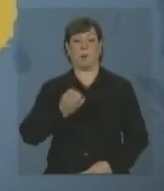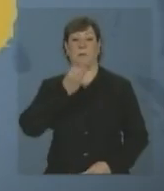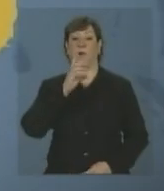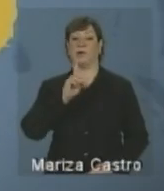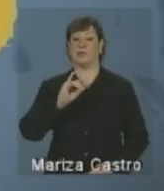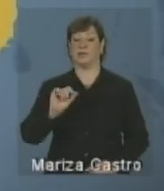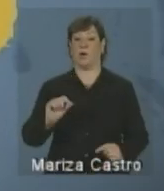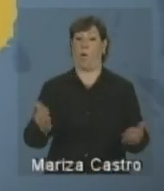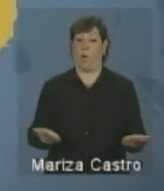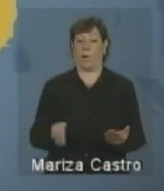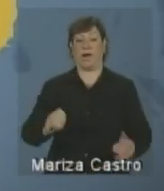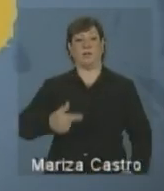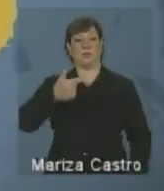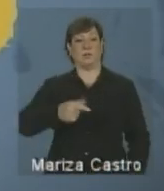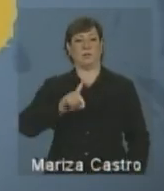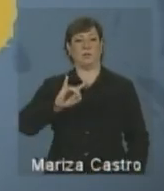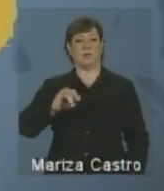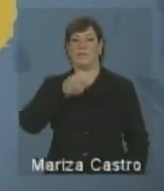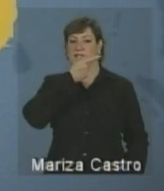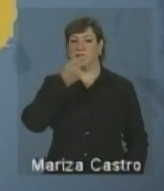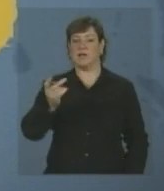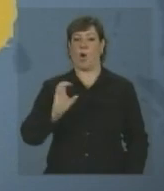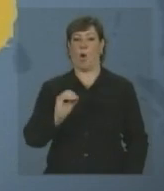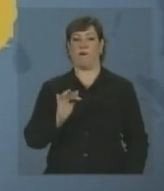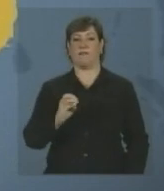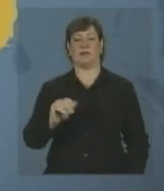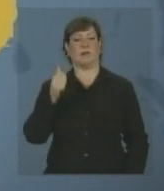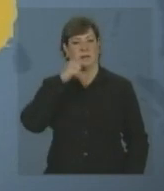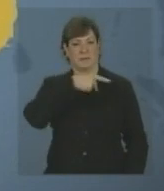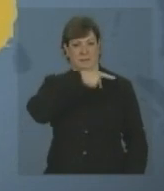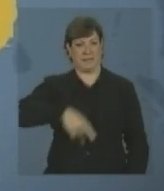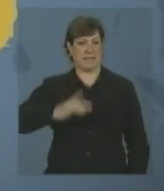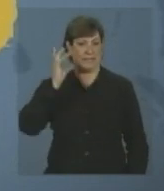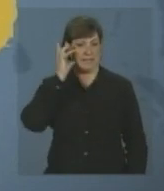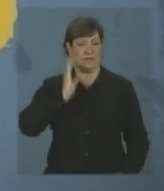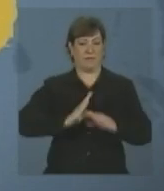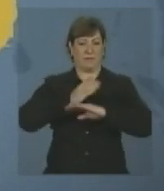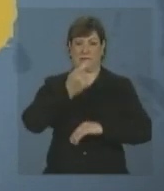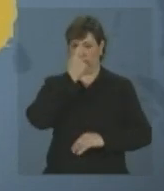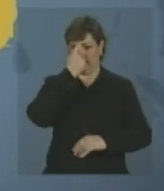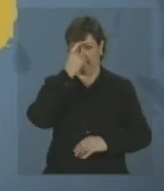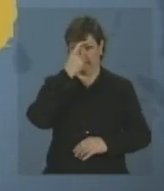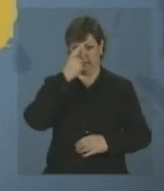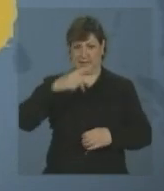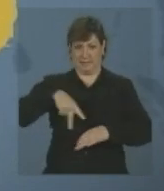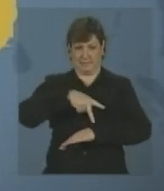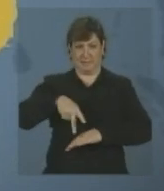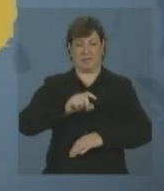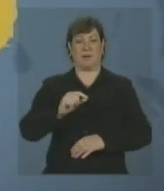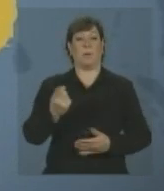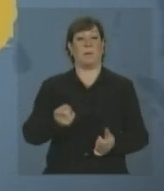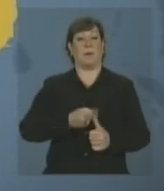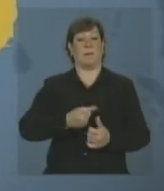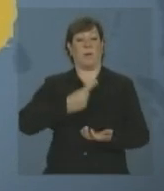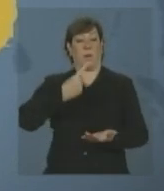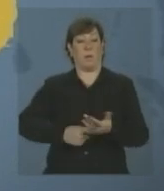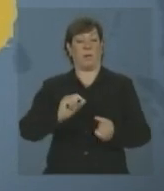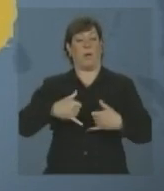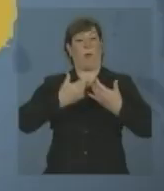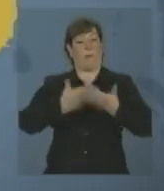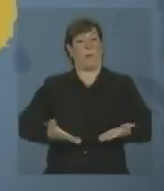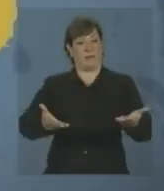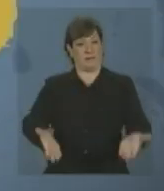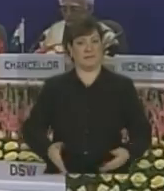Olá, bom dia. Hoje é o segundo dia da visita oficial da presidenta Dilma Rousseff à Índia. E o primeiro compromisso foi uma